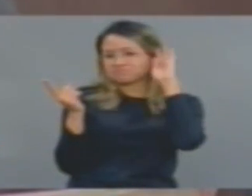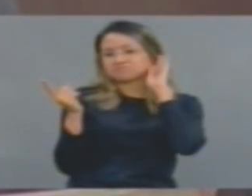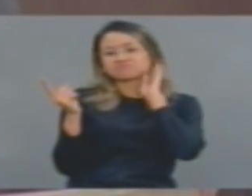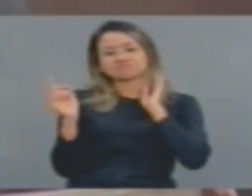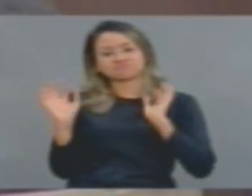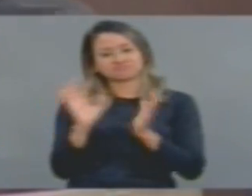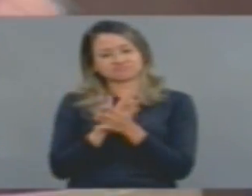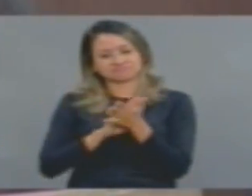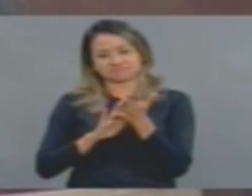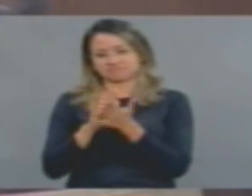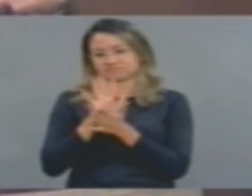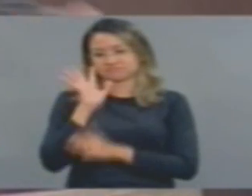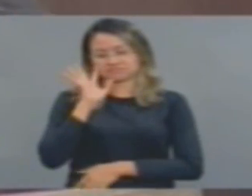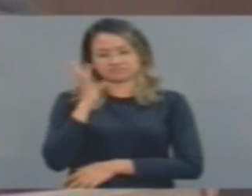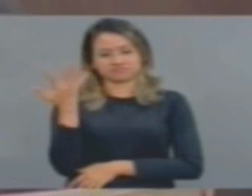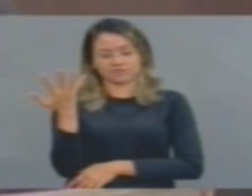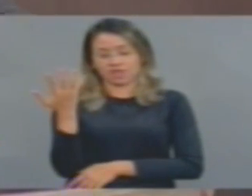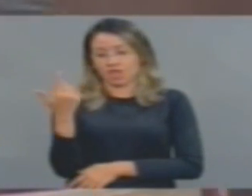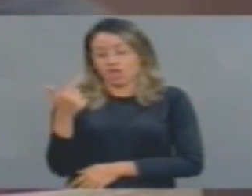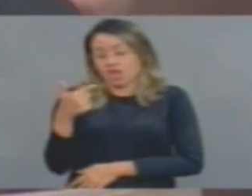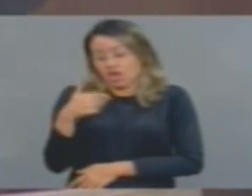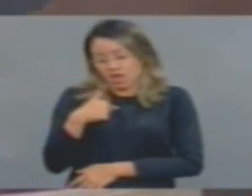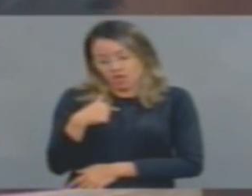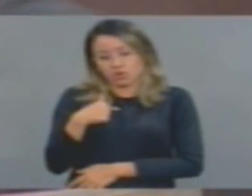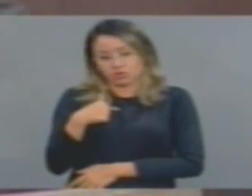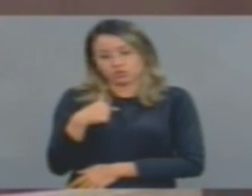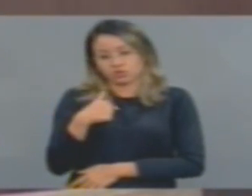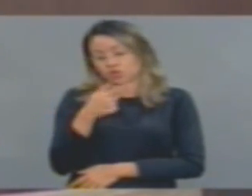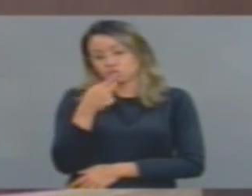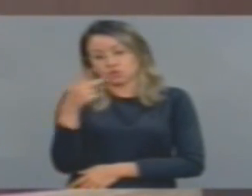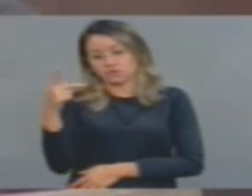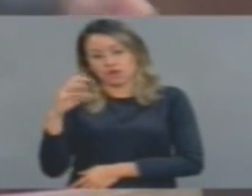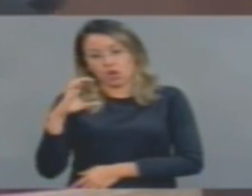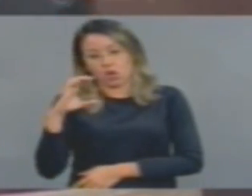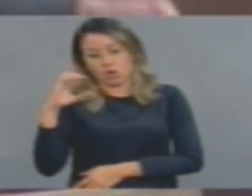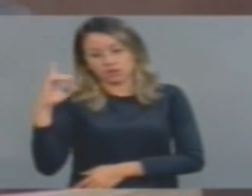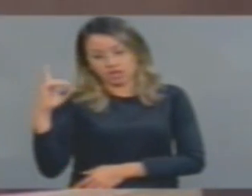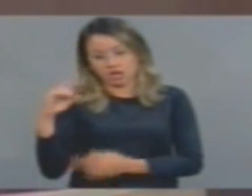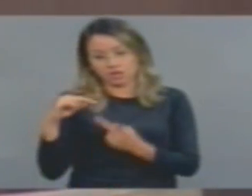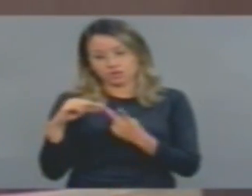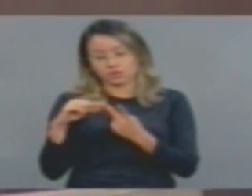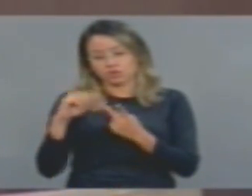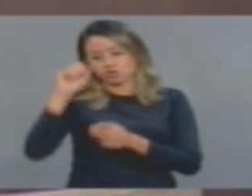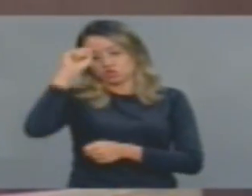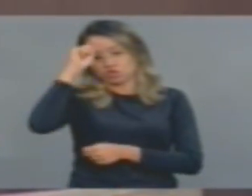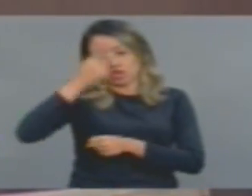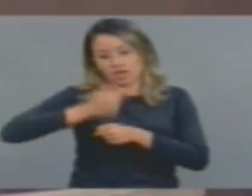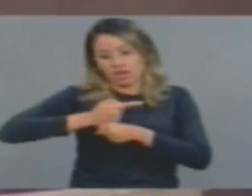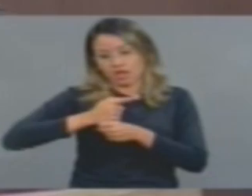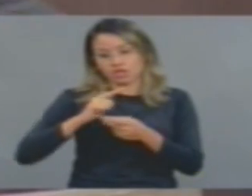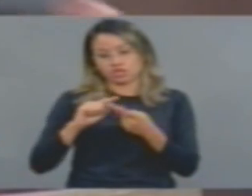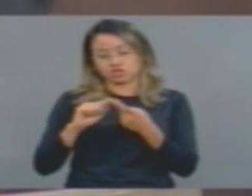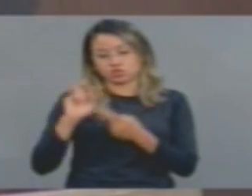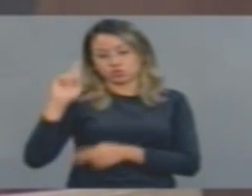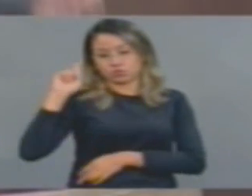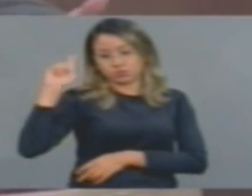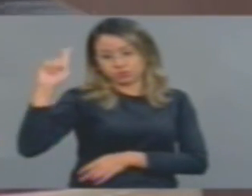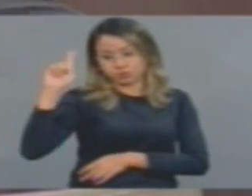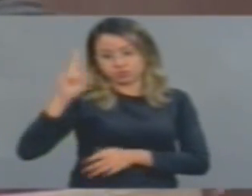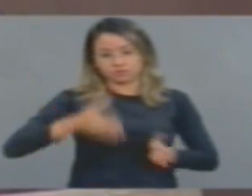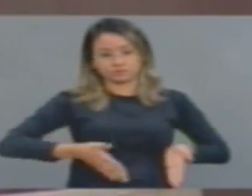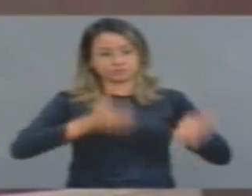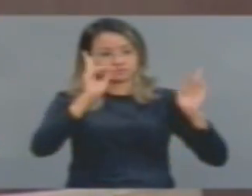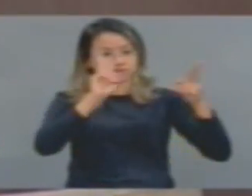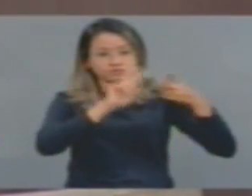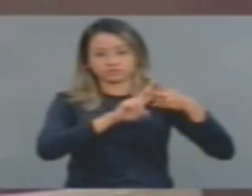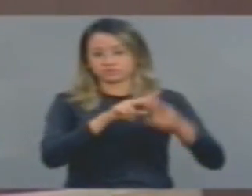nós desejamos. Não estou aqui falando da coordenadora, da gerente, do diretor de unidade. Estes devotam